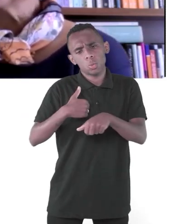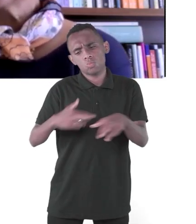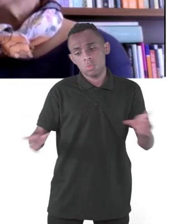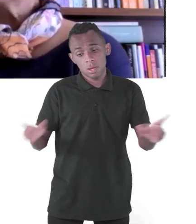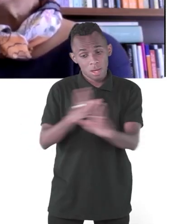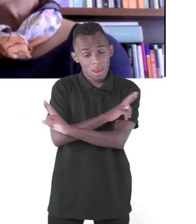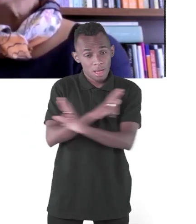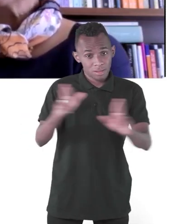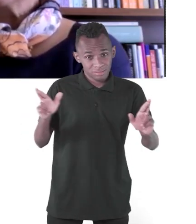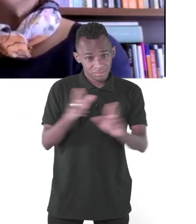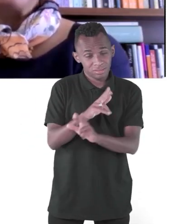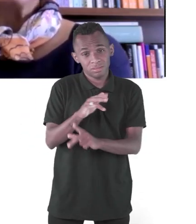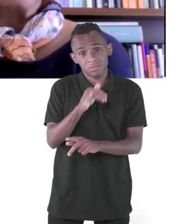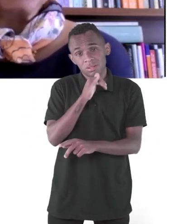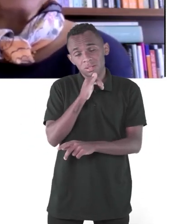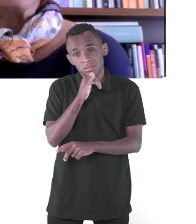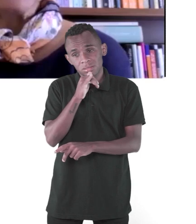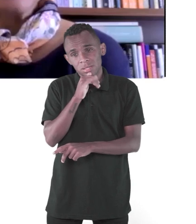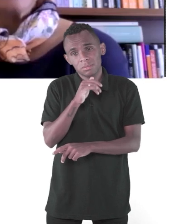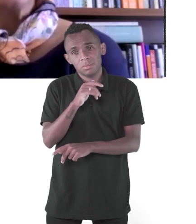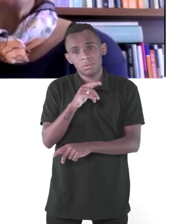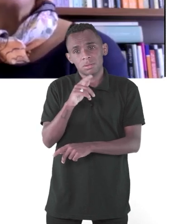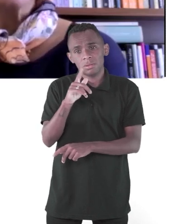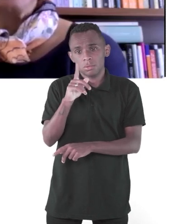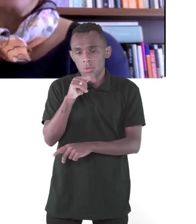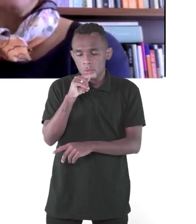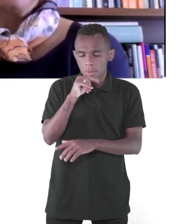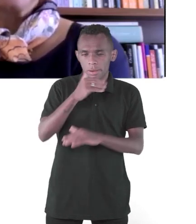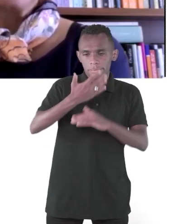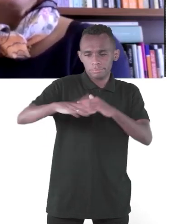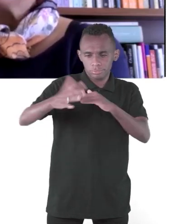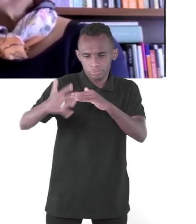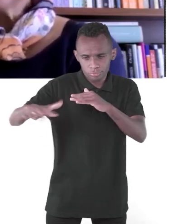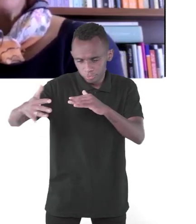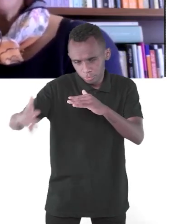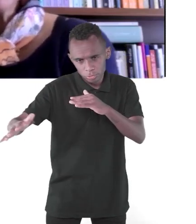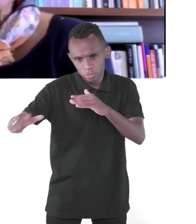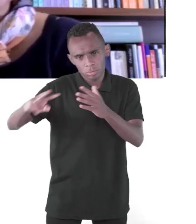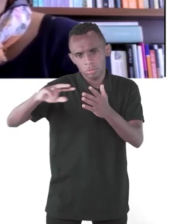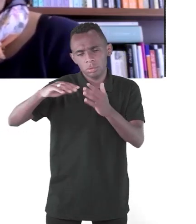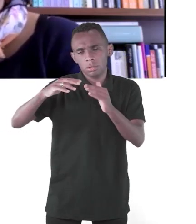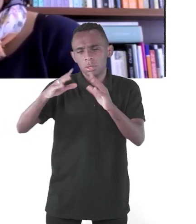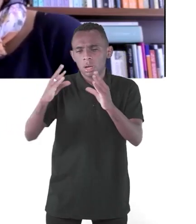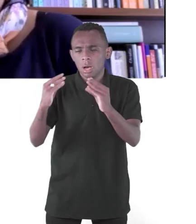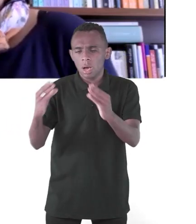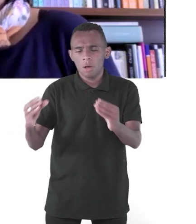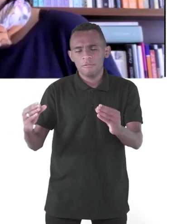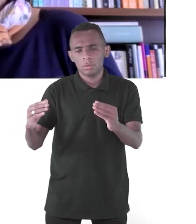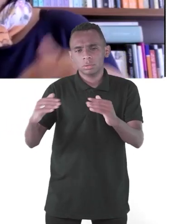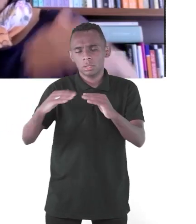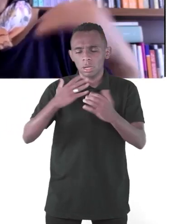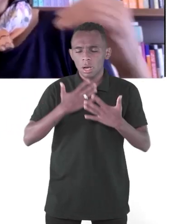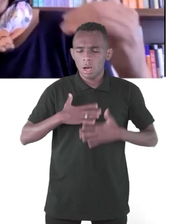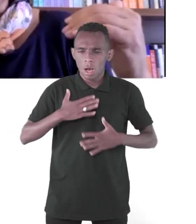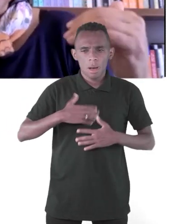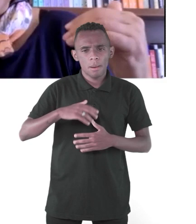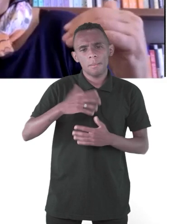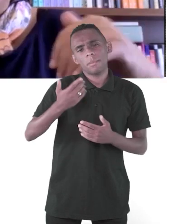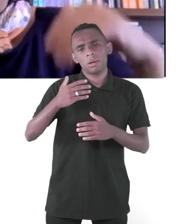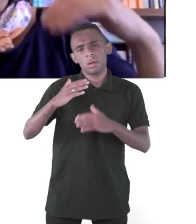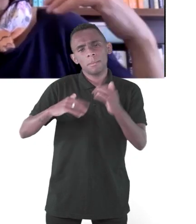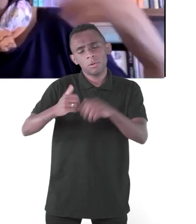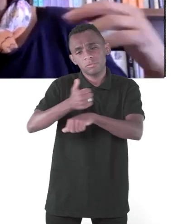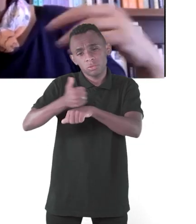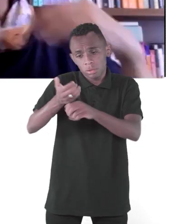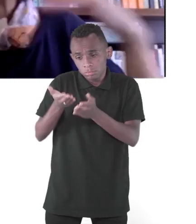Porque o mar tranquilo sempre não faz bom marinheiro. Então, por que a gente não pode se confrontar